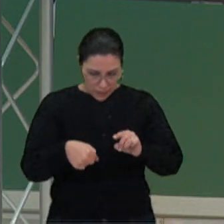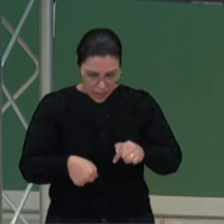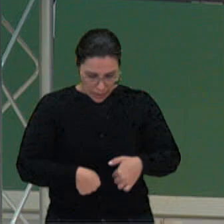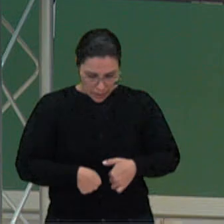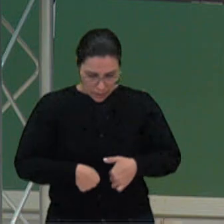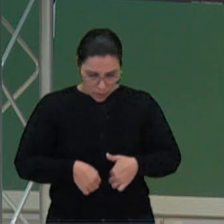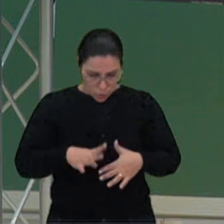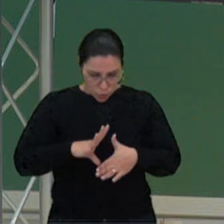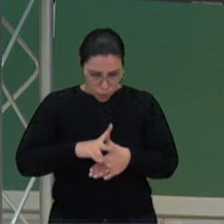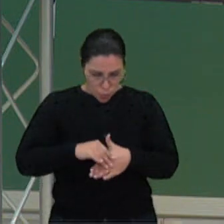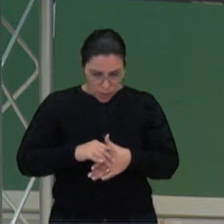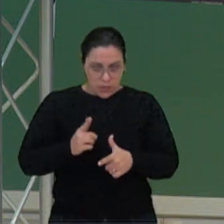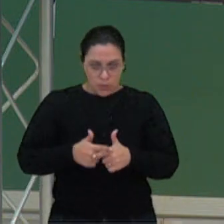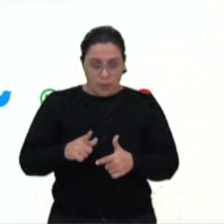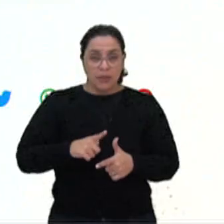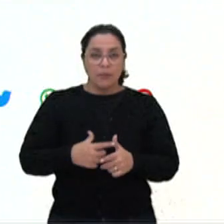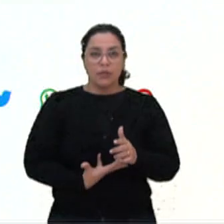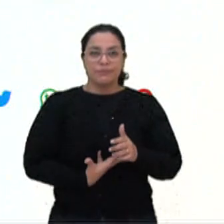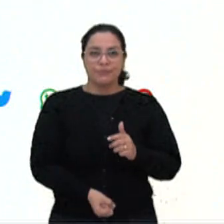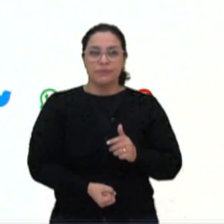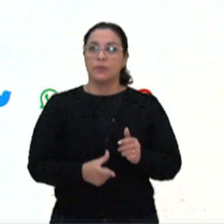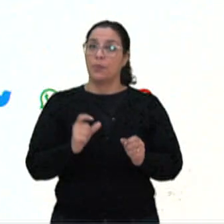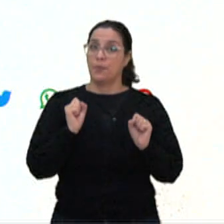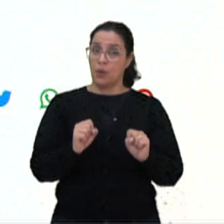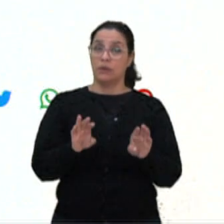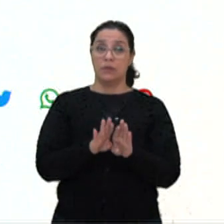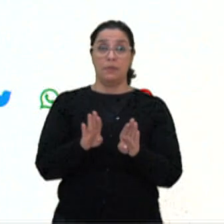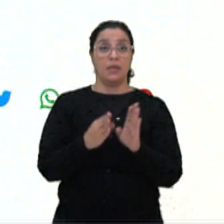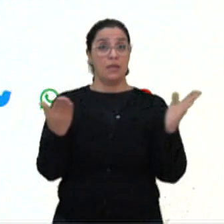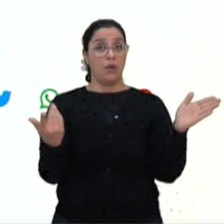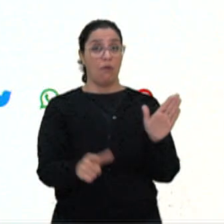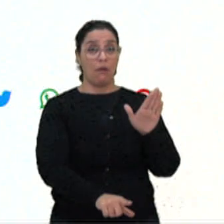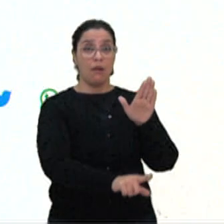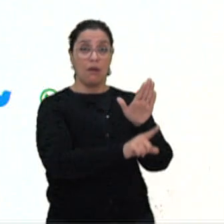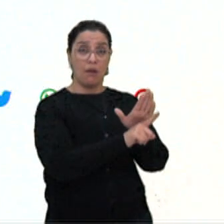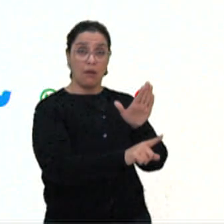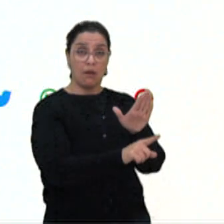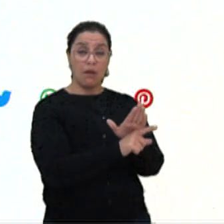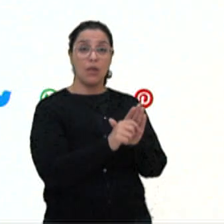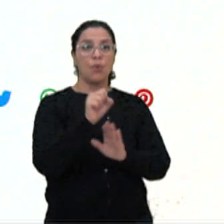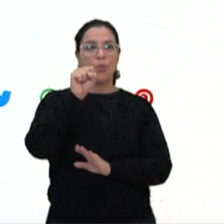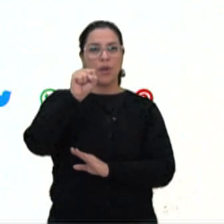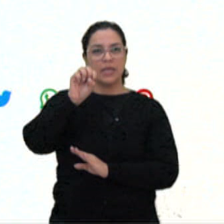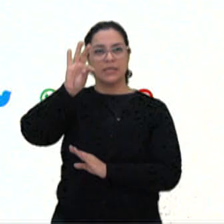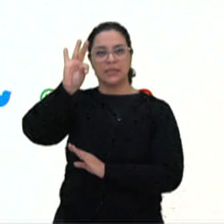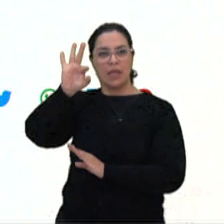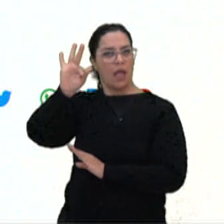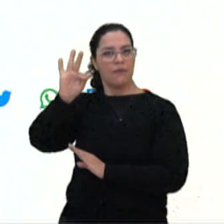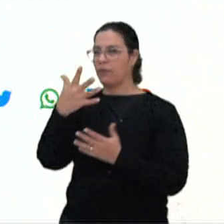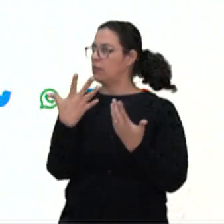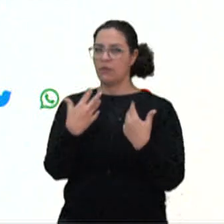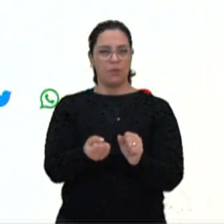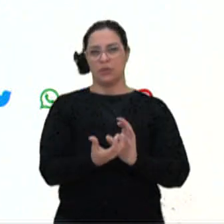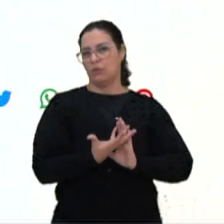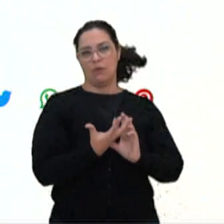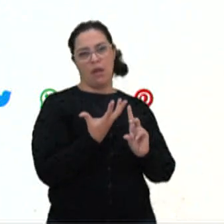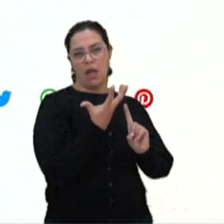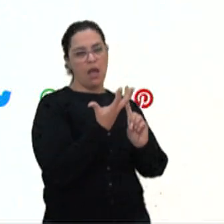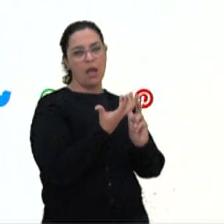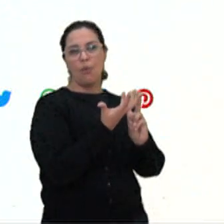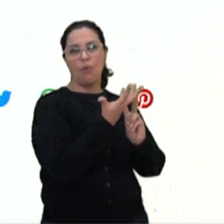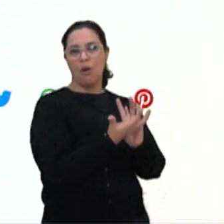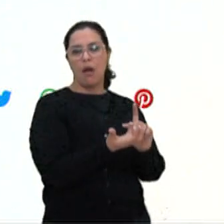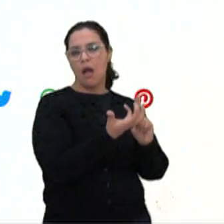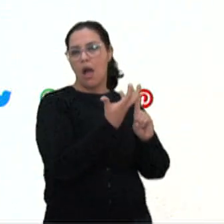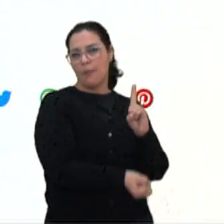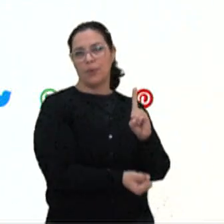filho ia nascer com algum tipo de problema, pudessem abortar. E saiu recentemente que o Supremo Tribunal ele rejeitou esse pedido. Tá? Esse pedido foi feito